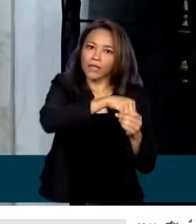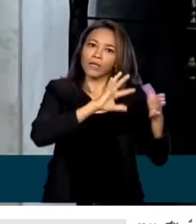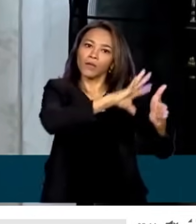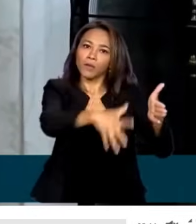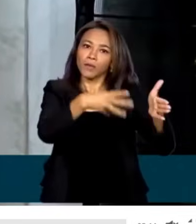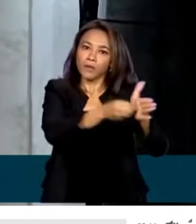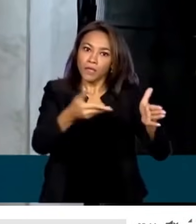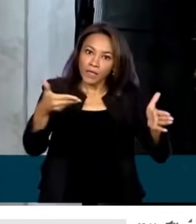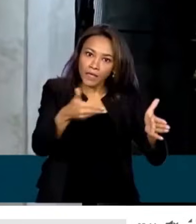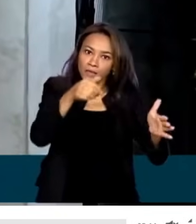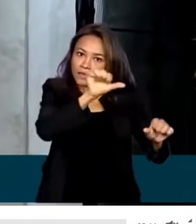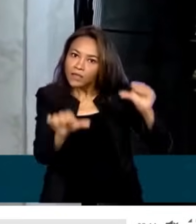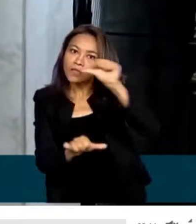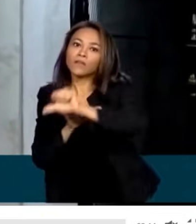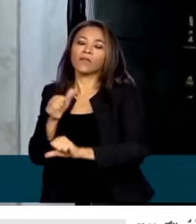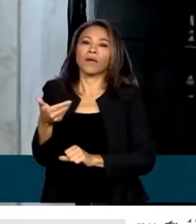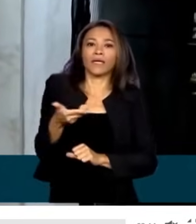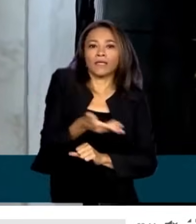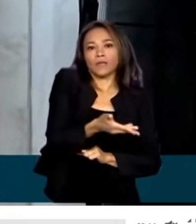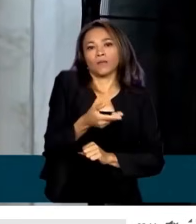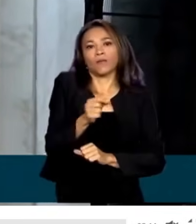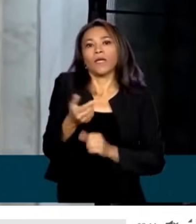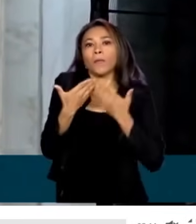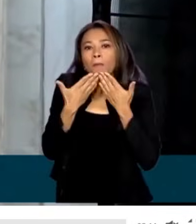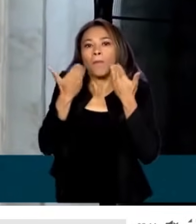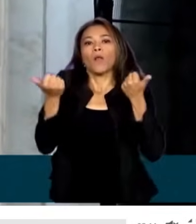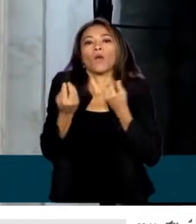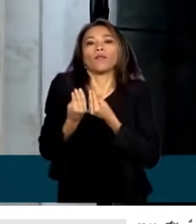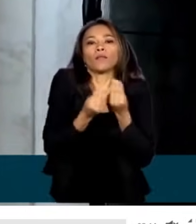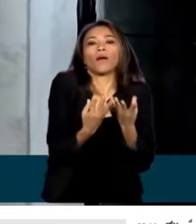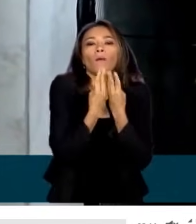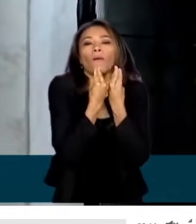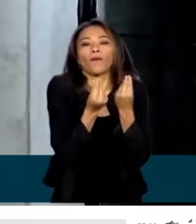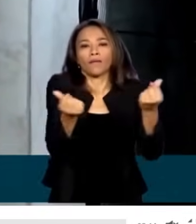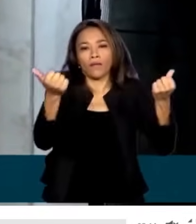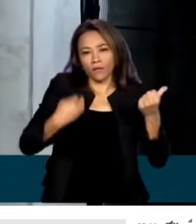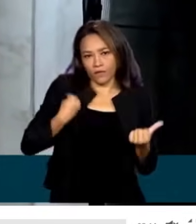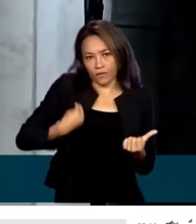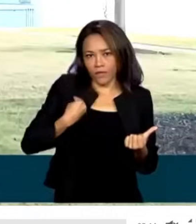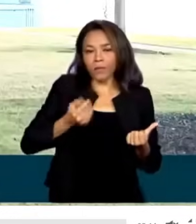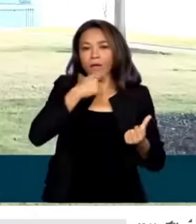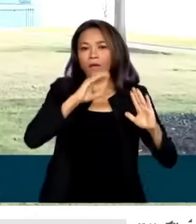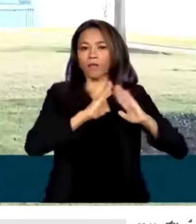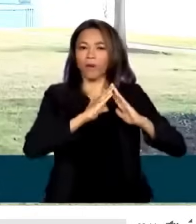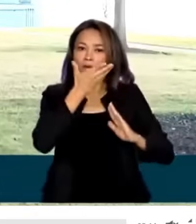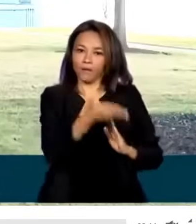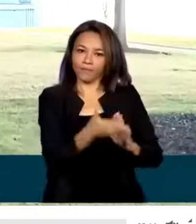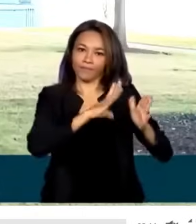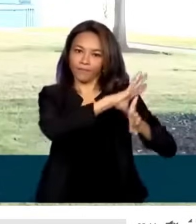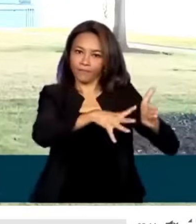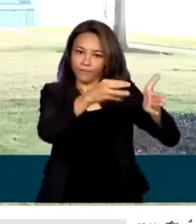trataram de esmagar O Sindicatos ao longo das últimas décadas e sobretudo no Brasil